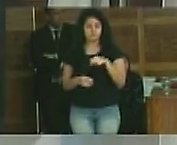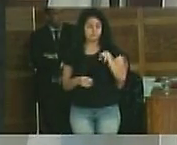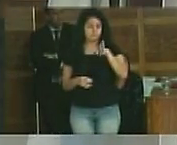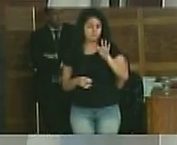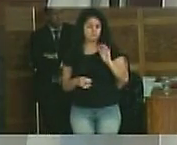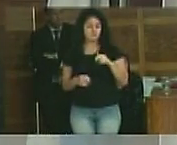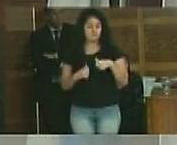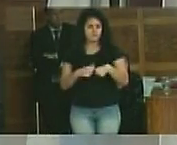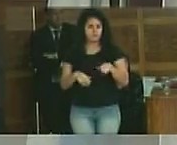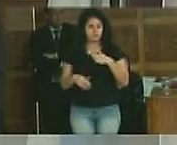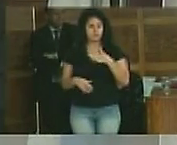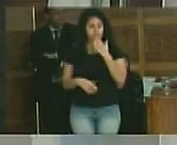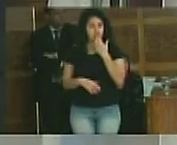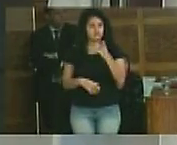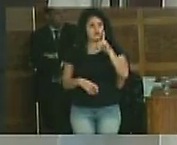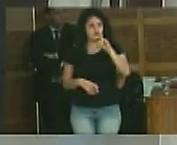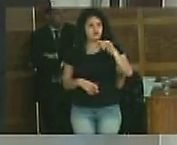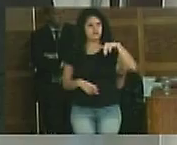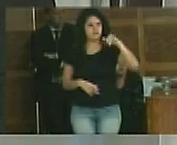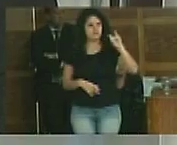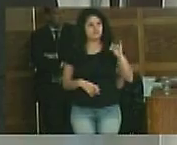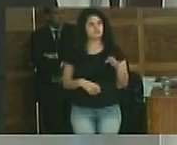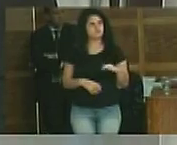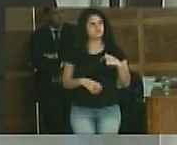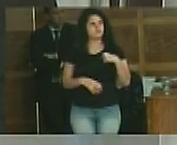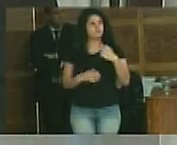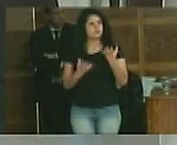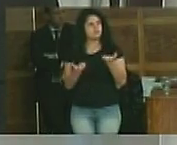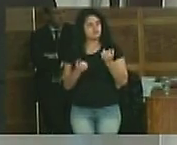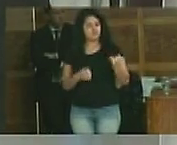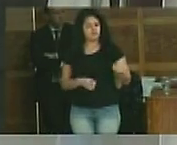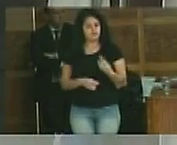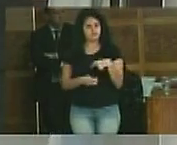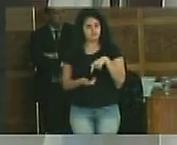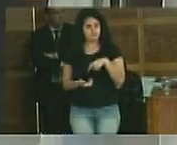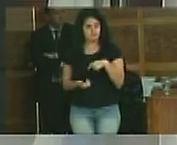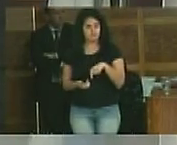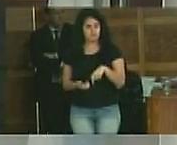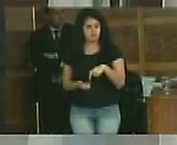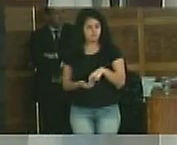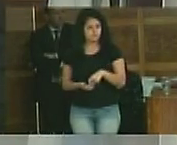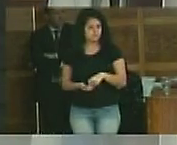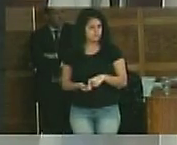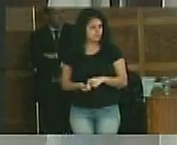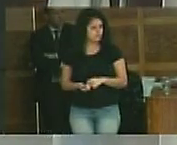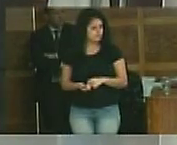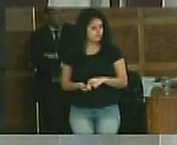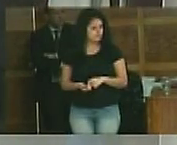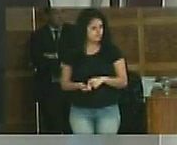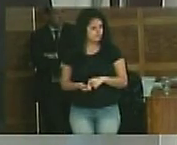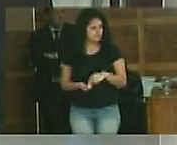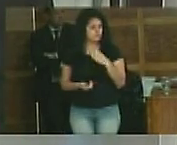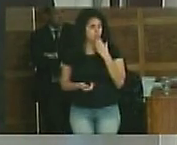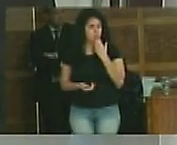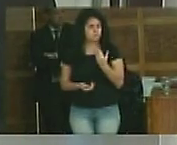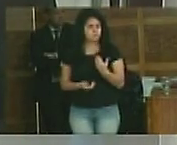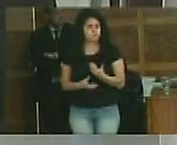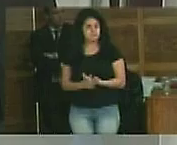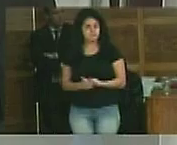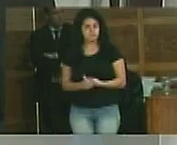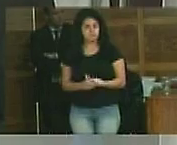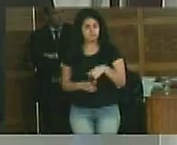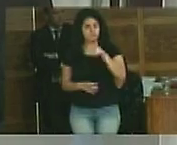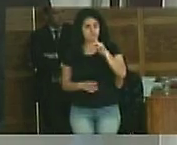Então fica aqui a minha solicitação do DENIT, e aproveitar essa oportunidade também para cobrar